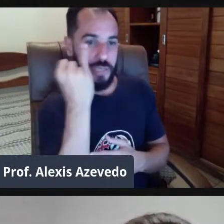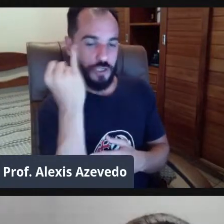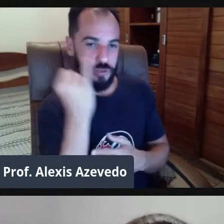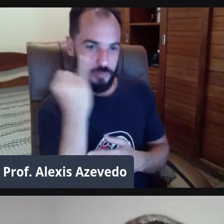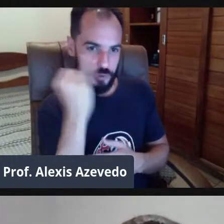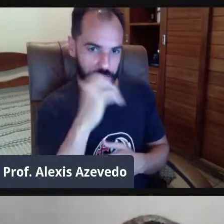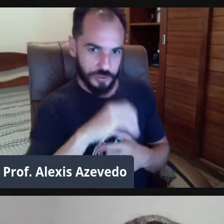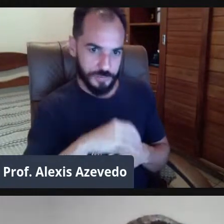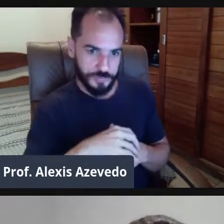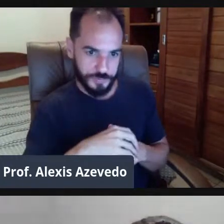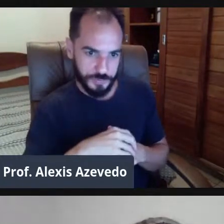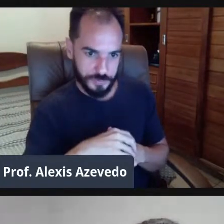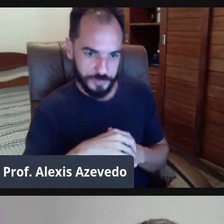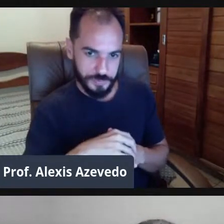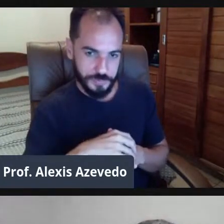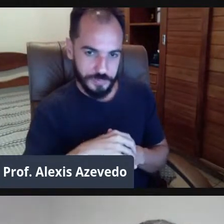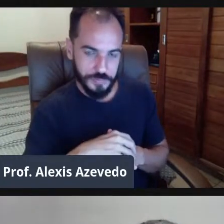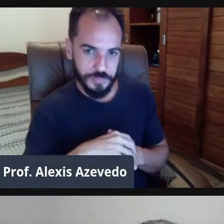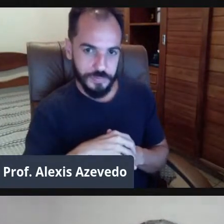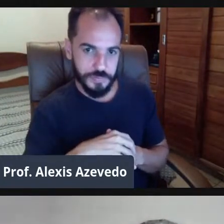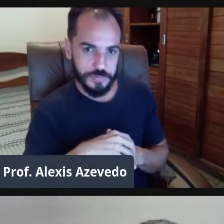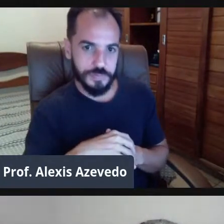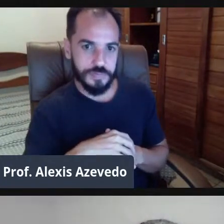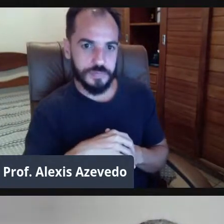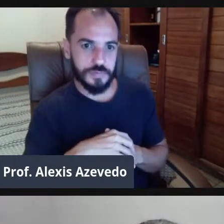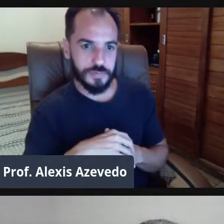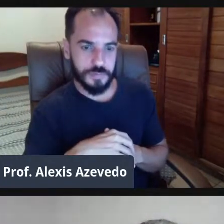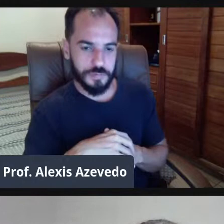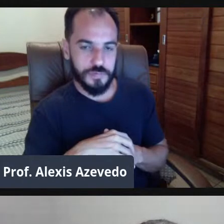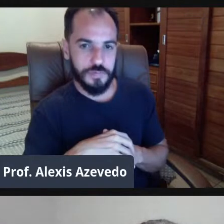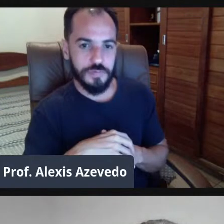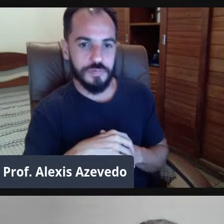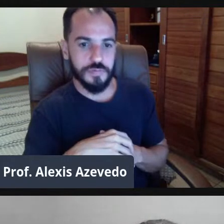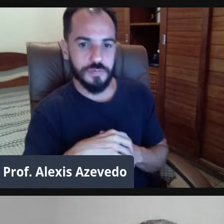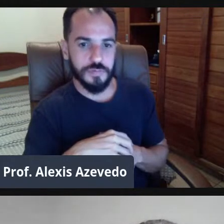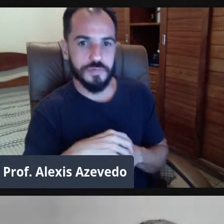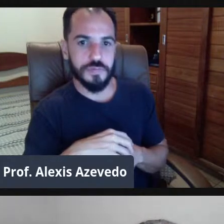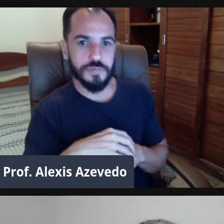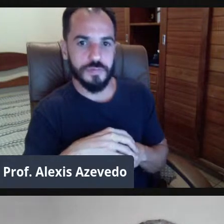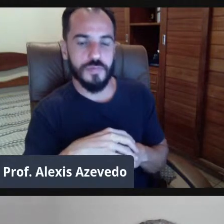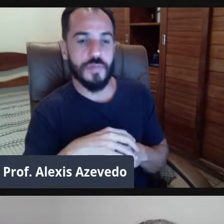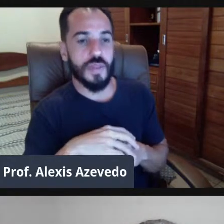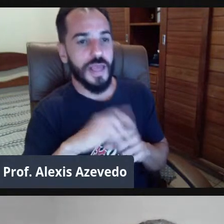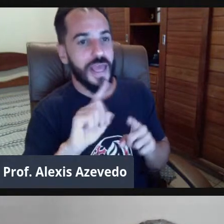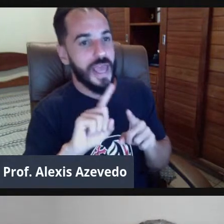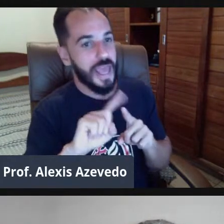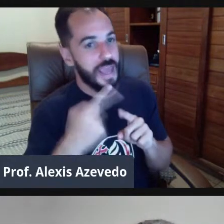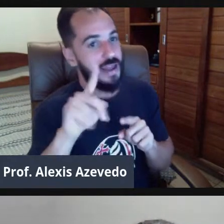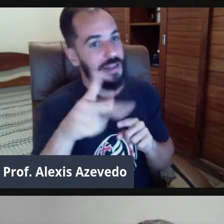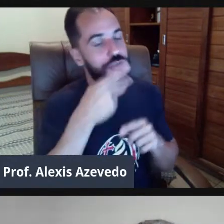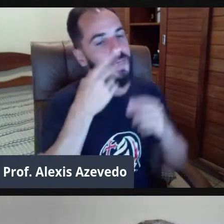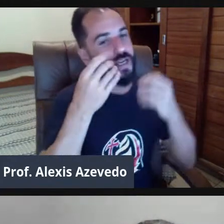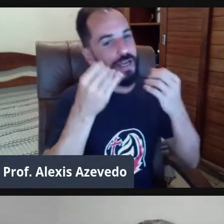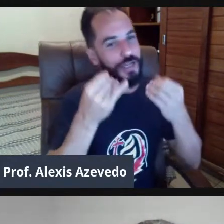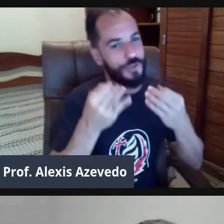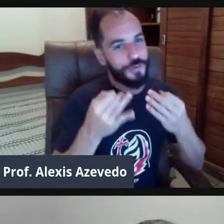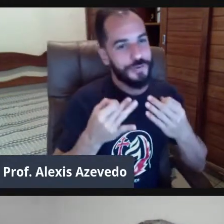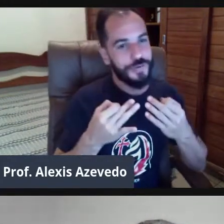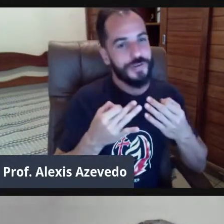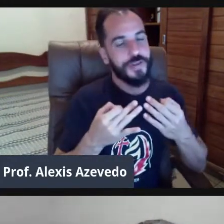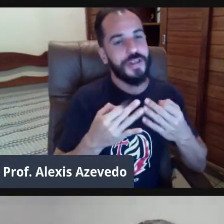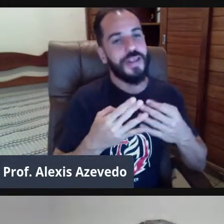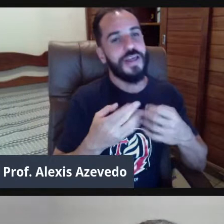uma escola que foi muito importante naquele período. Né? Então, eu acredito muito nisso. Eu acho que nos momentos de